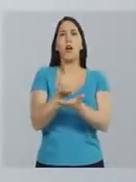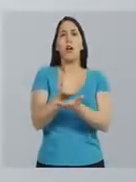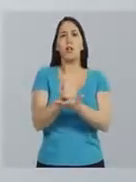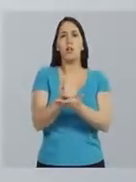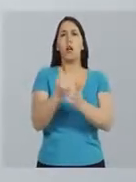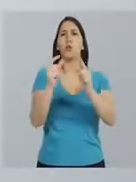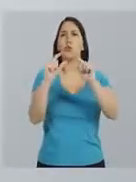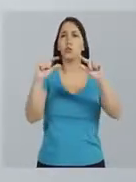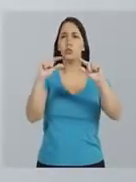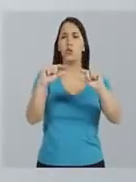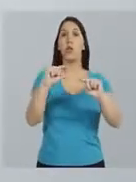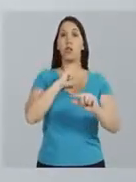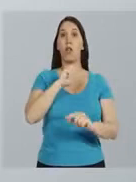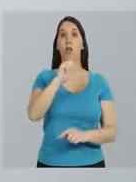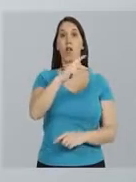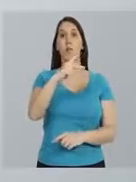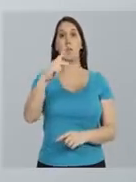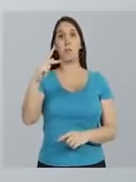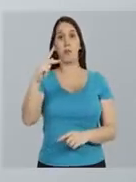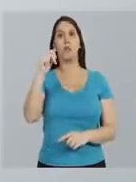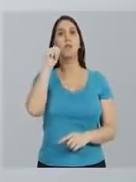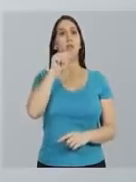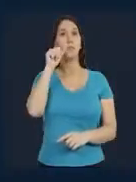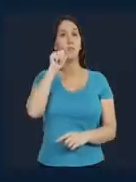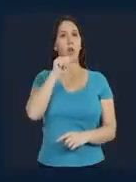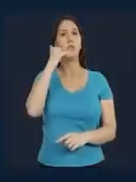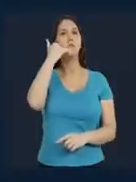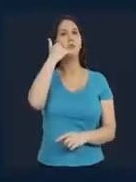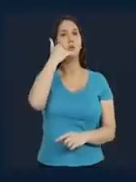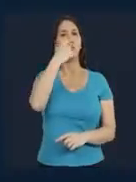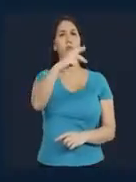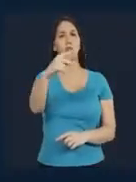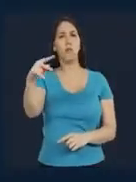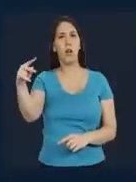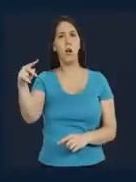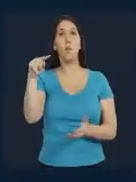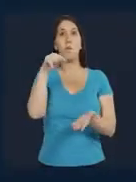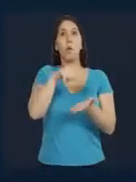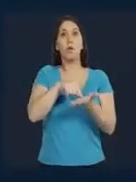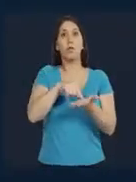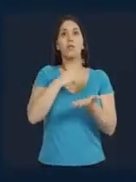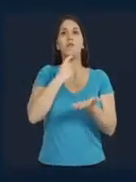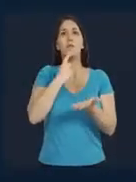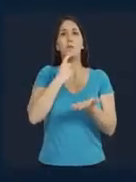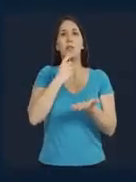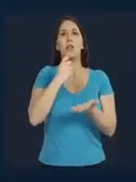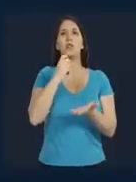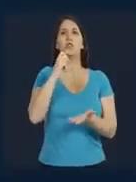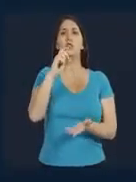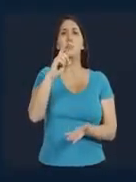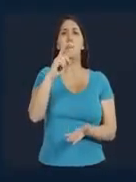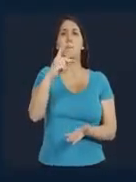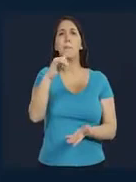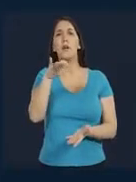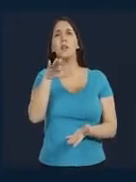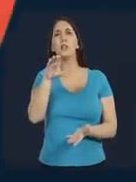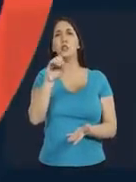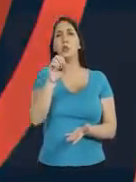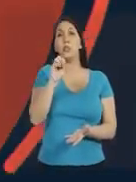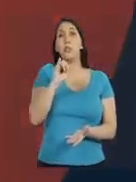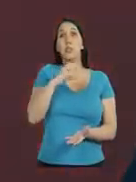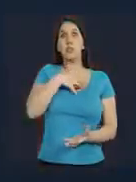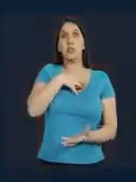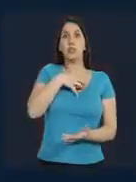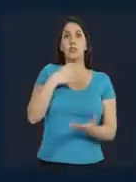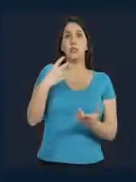baixar o aplicativo da mulher nos seus telefones celulares, que tem um botão do pânico digital. Em caso de ameaça ou agressão